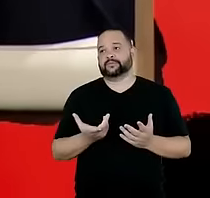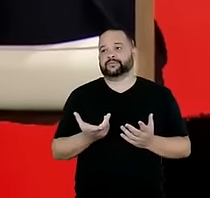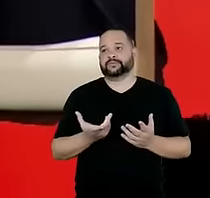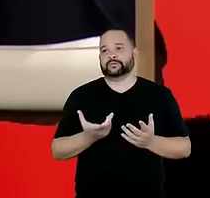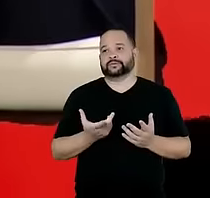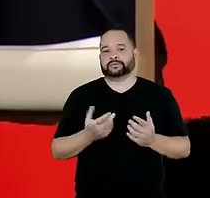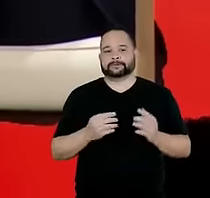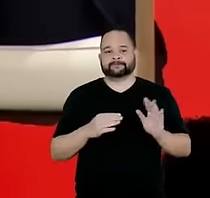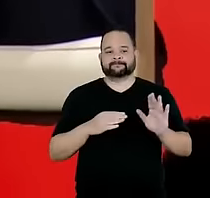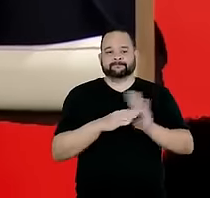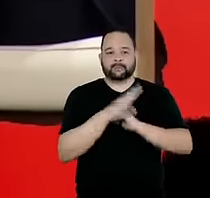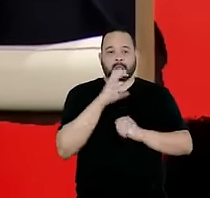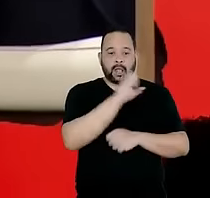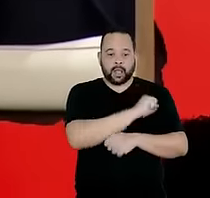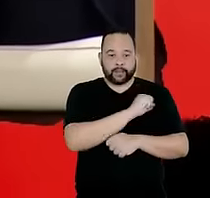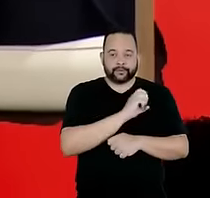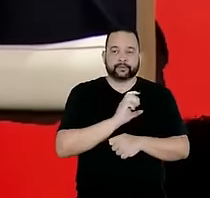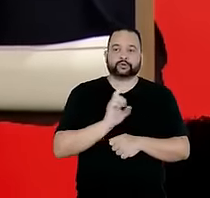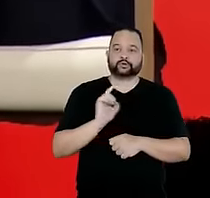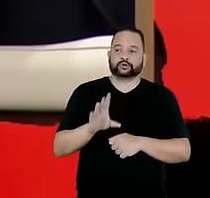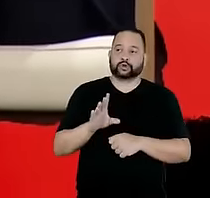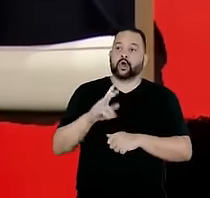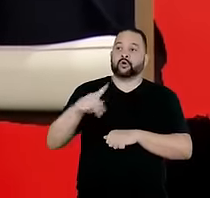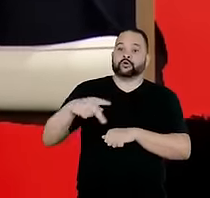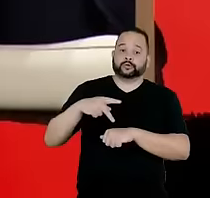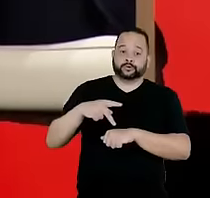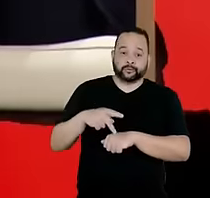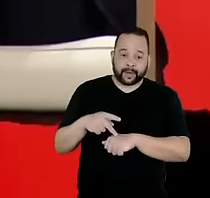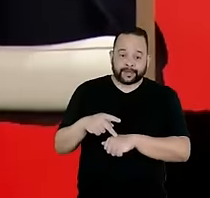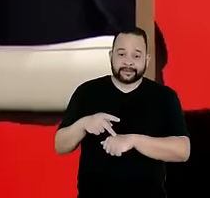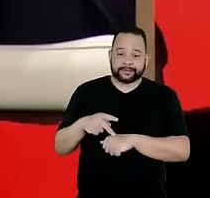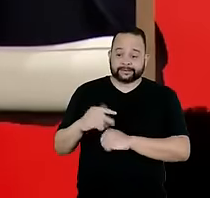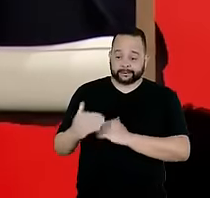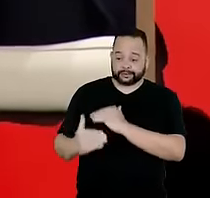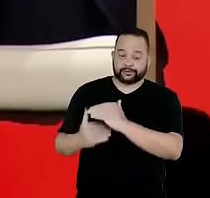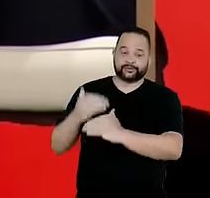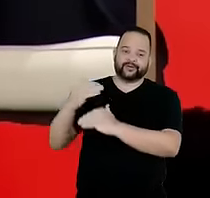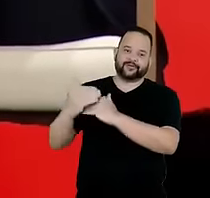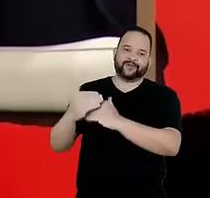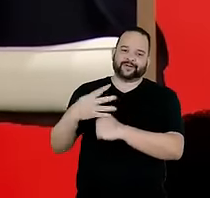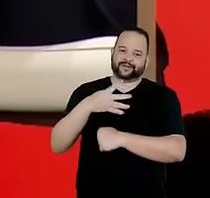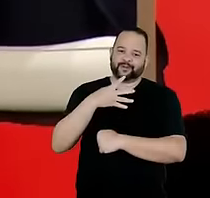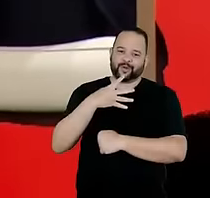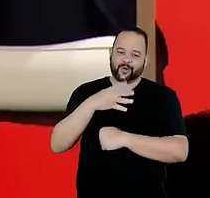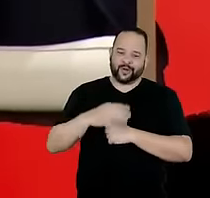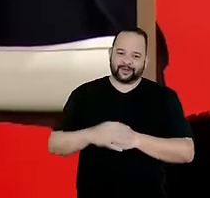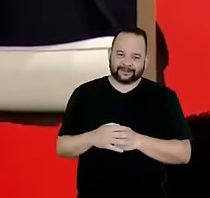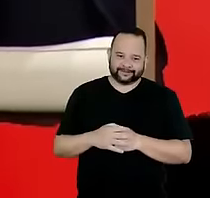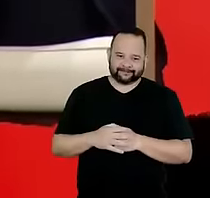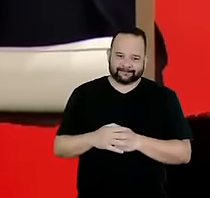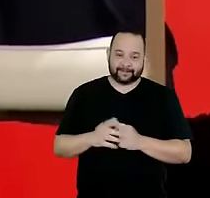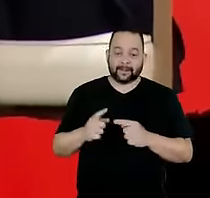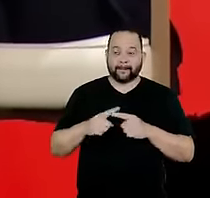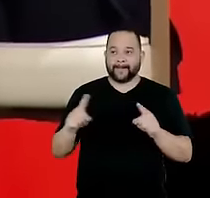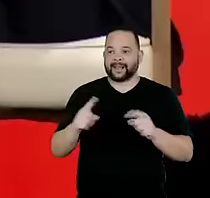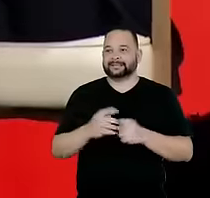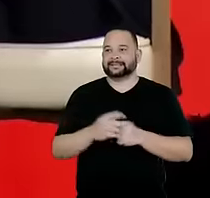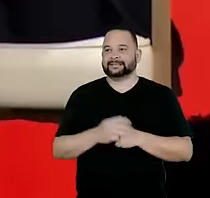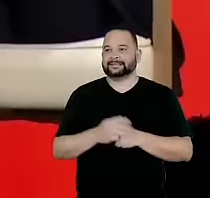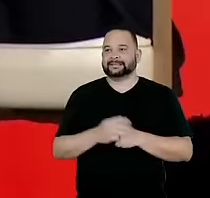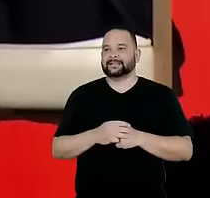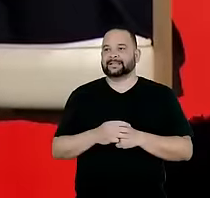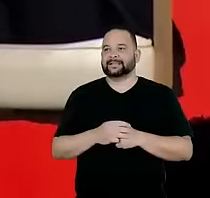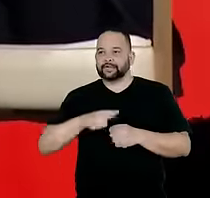que era uma coisa que só mercado emergente conhecia eles aprenderam isso mais recentemente o processo de desinflação ele não é nunca linear né ele tem